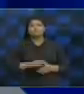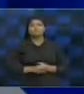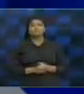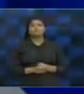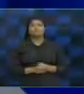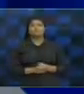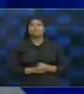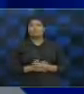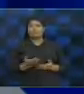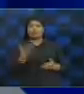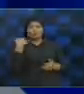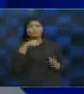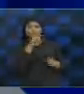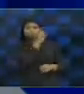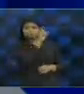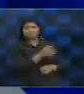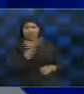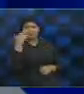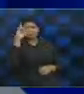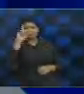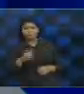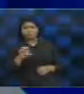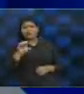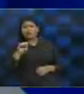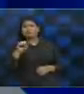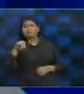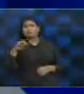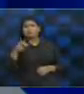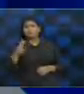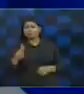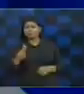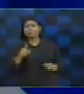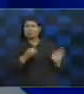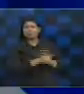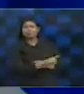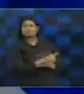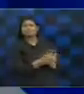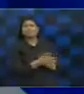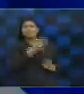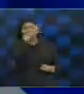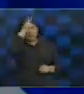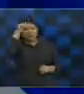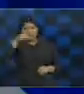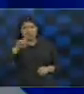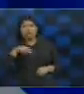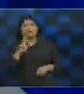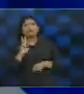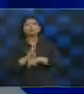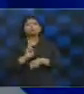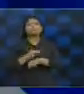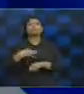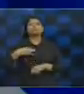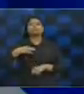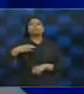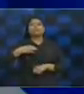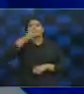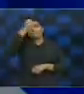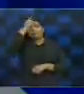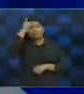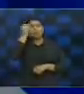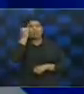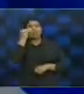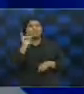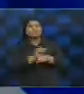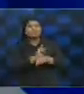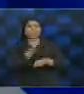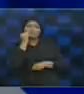Eu pergunto se isso é bastante. Manaus não é primeiro emprego. Manaus não é menor aprendiz. Manaus exige cabedal, exige experiência.